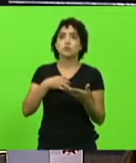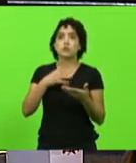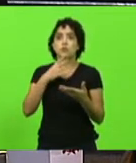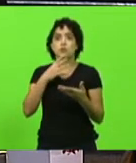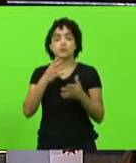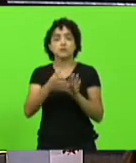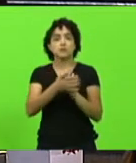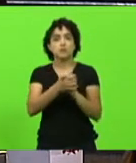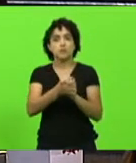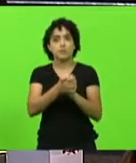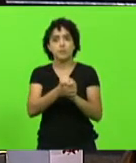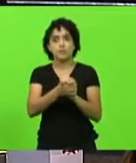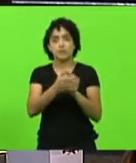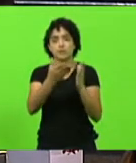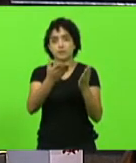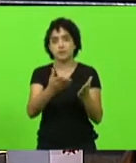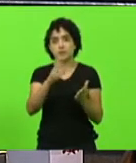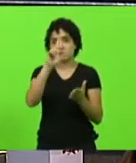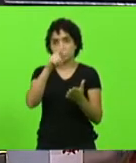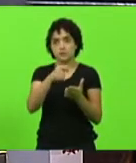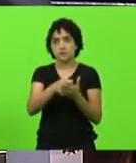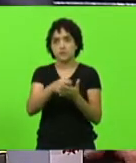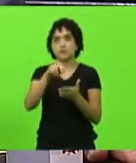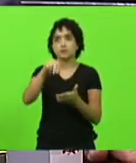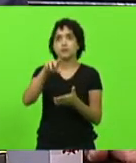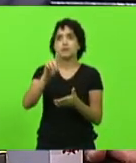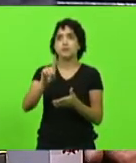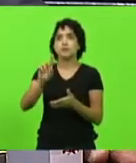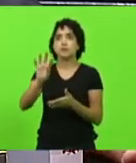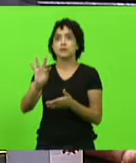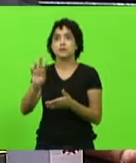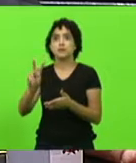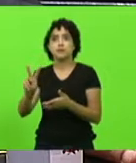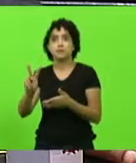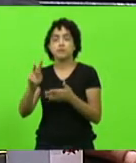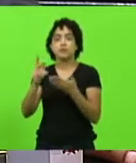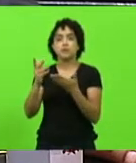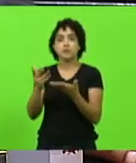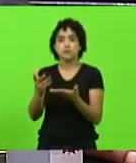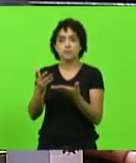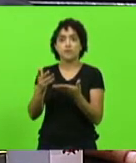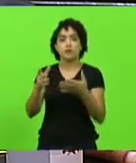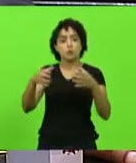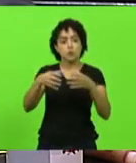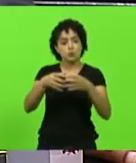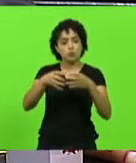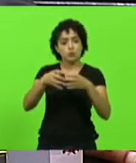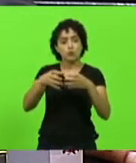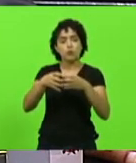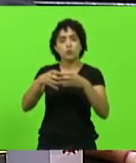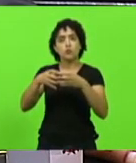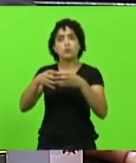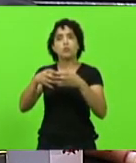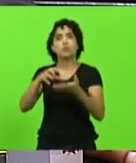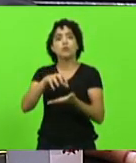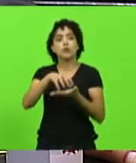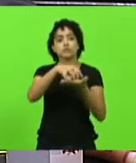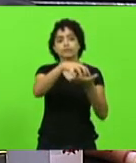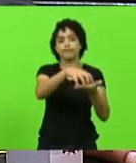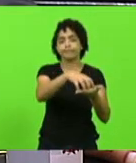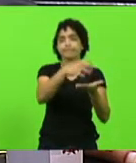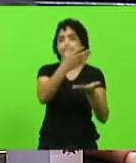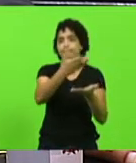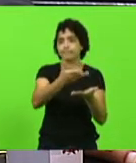cumprimentar, esta decisão da NDTV de colocar uma sucursal na região do Alto Vale,